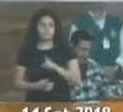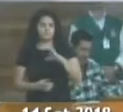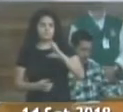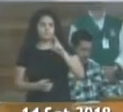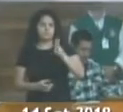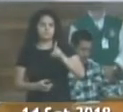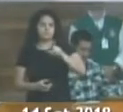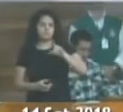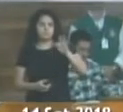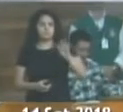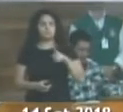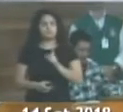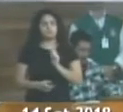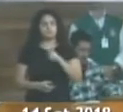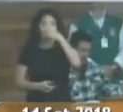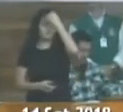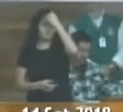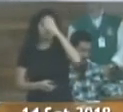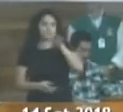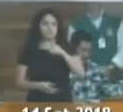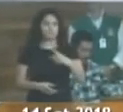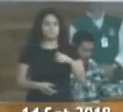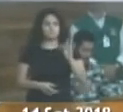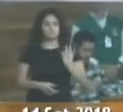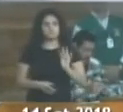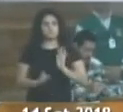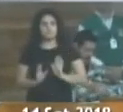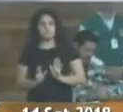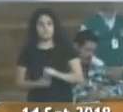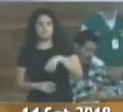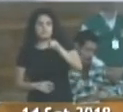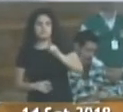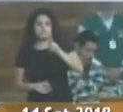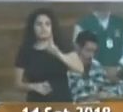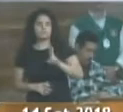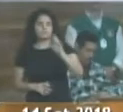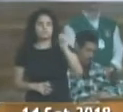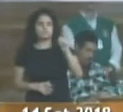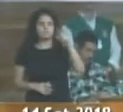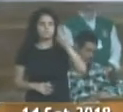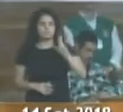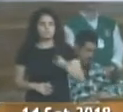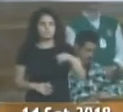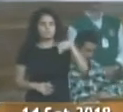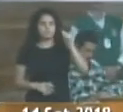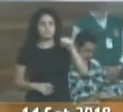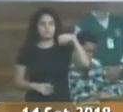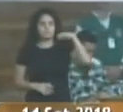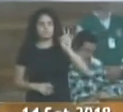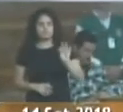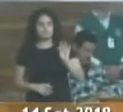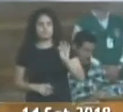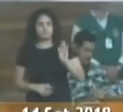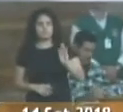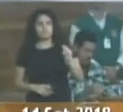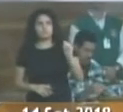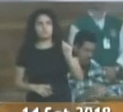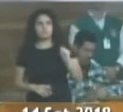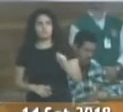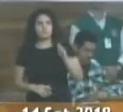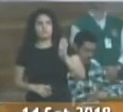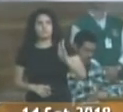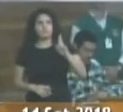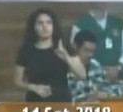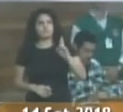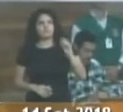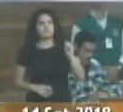Angra, Paraty, é também na Baía de Guanabara, Baía de Sepetiba, Maricá, no Rio de Janeiro como um todo. Esse modo de